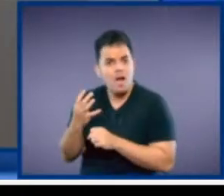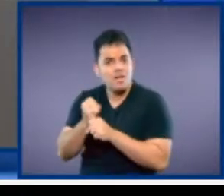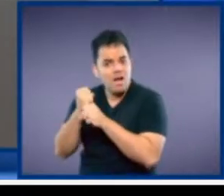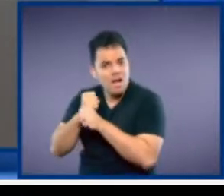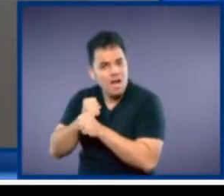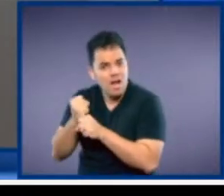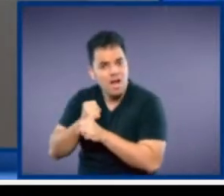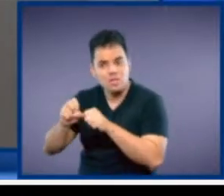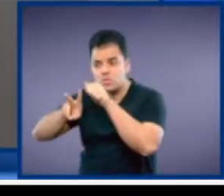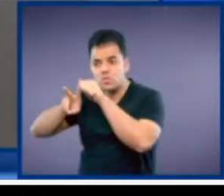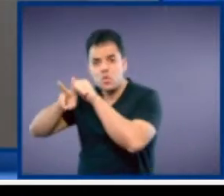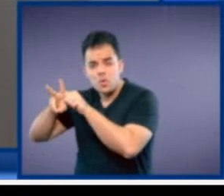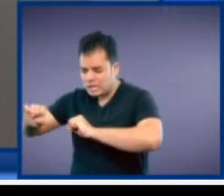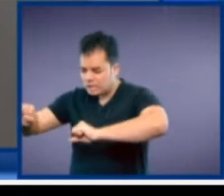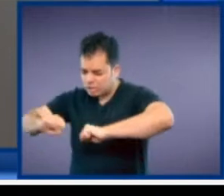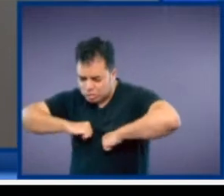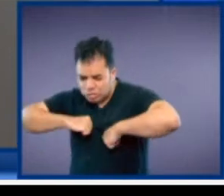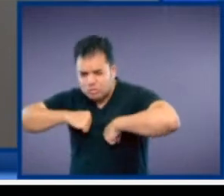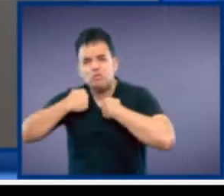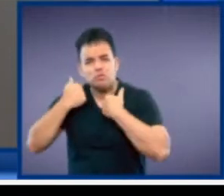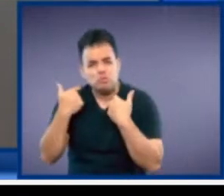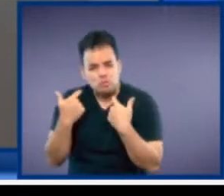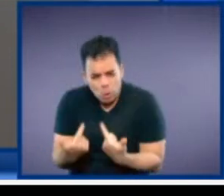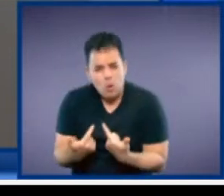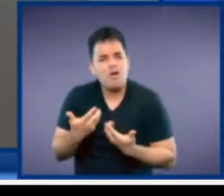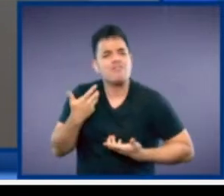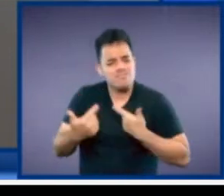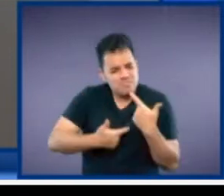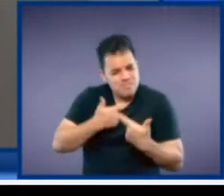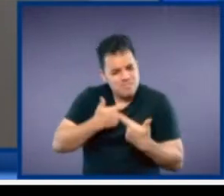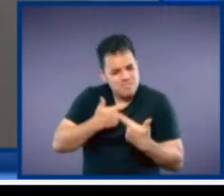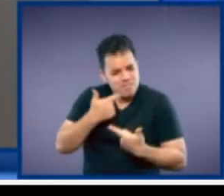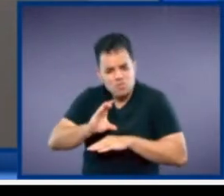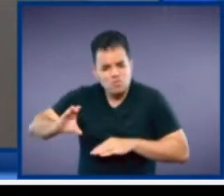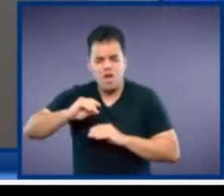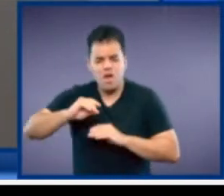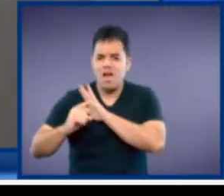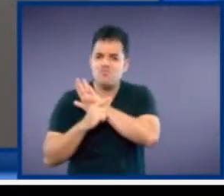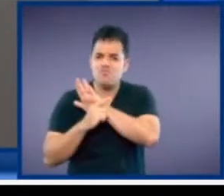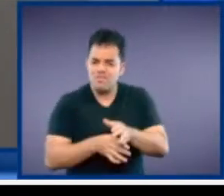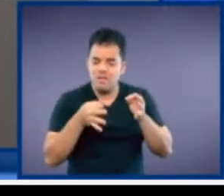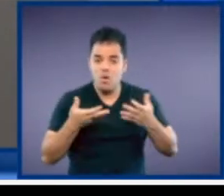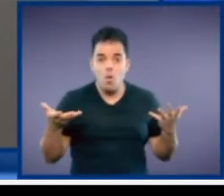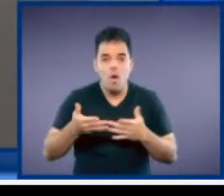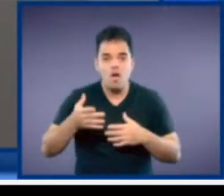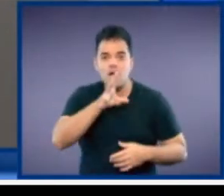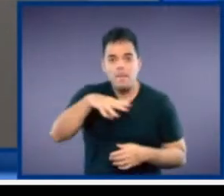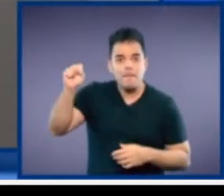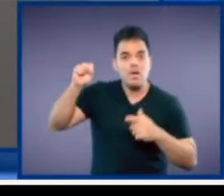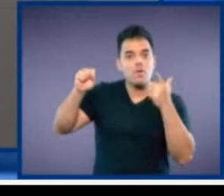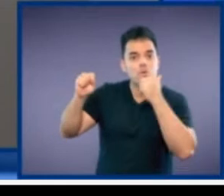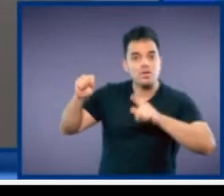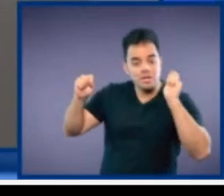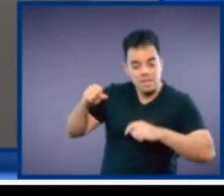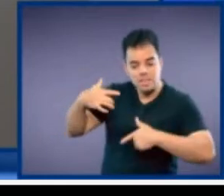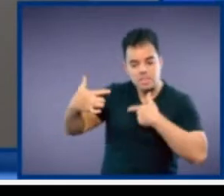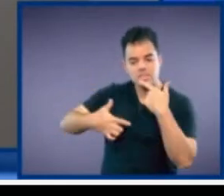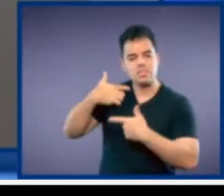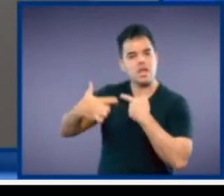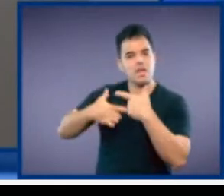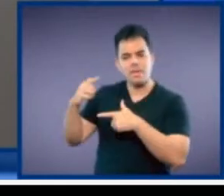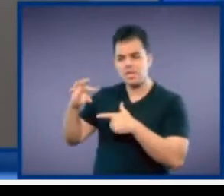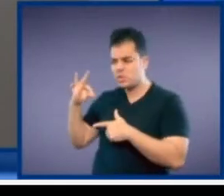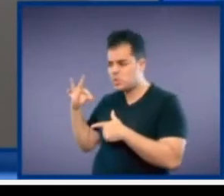nos esforçando para cumprir um comando constitucional. O sucesso de hoje, ele é fruto do trabalho dessa e de todas